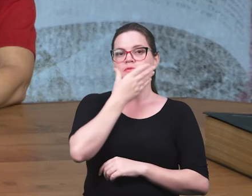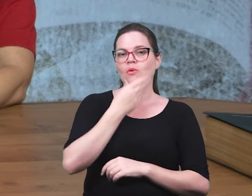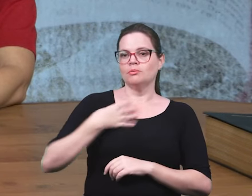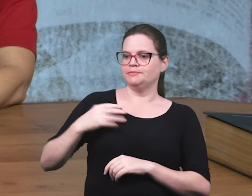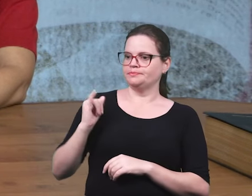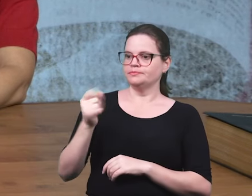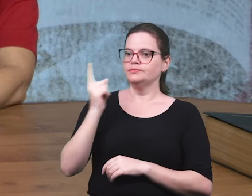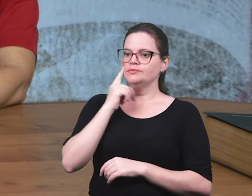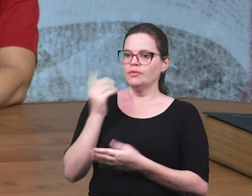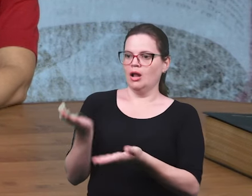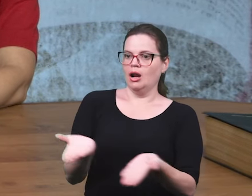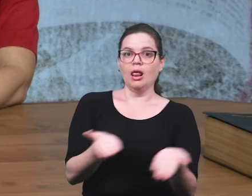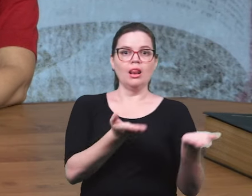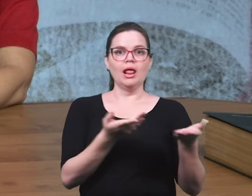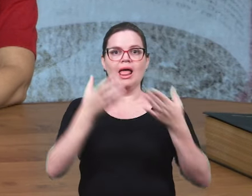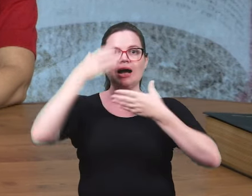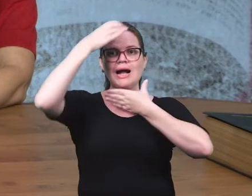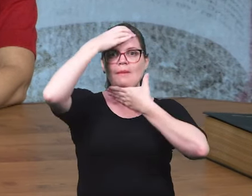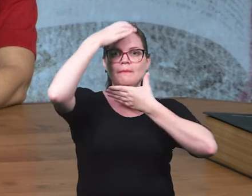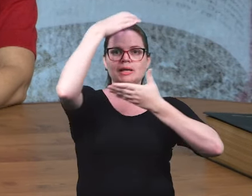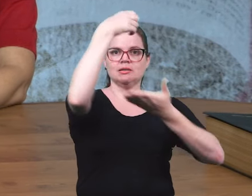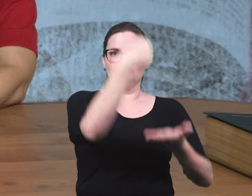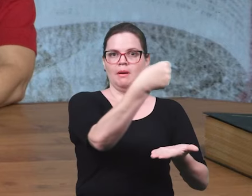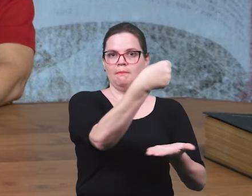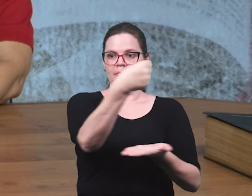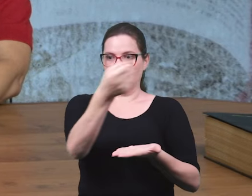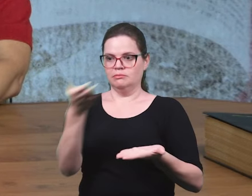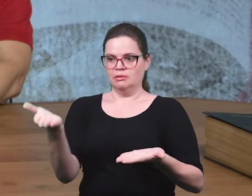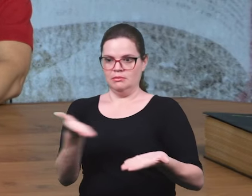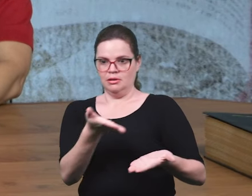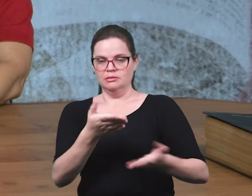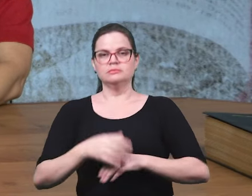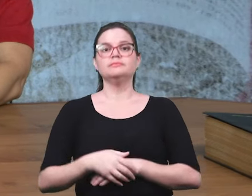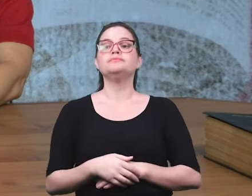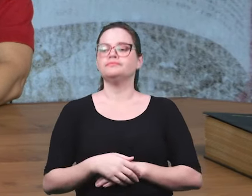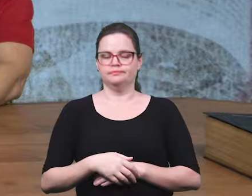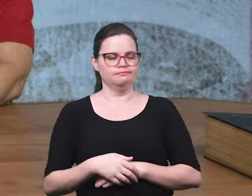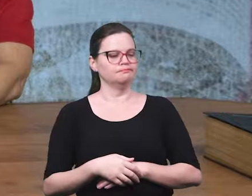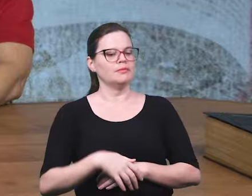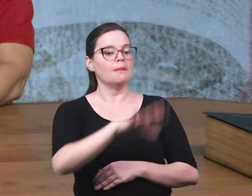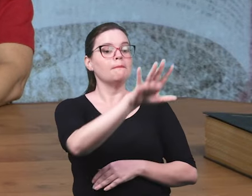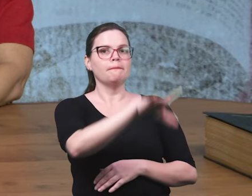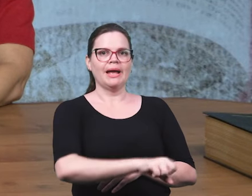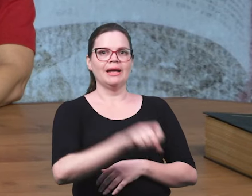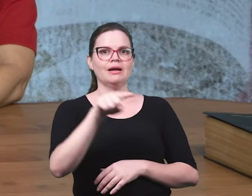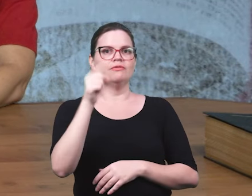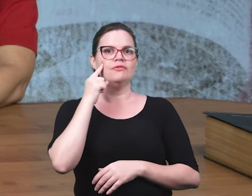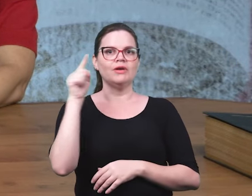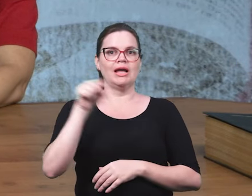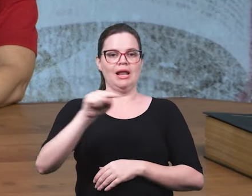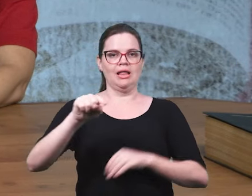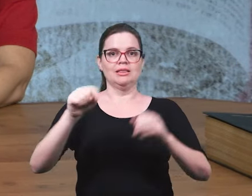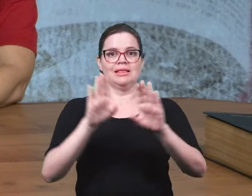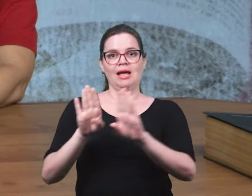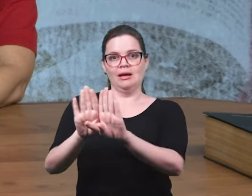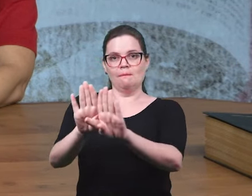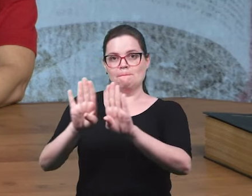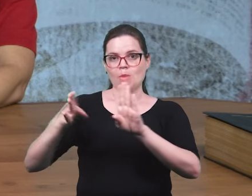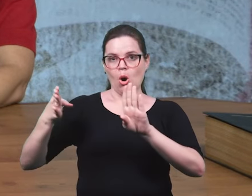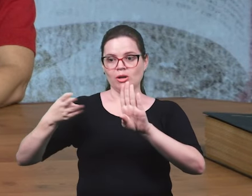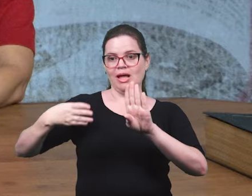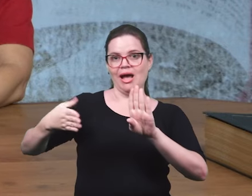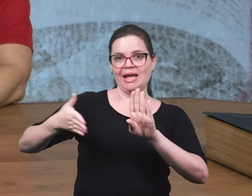trouxeram as cabeças dos filhos do rei. E ele disse: ponde-as em 2 montões à entrada da